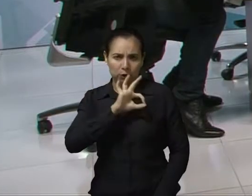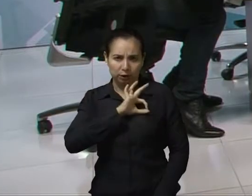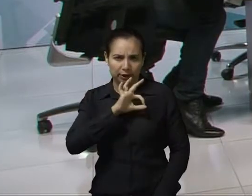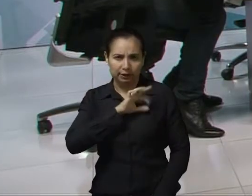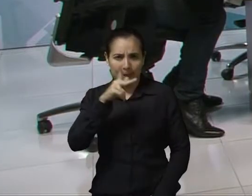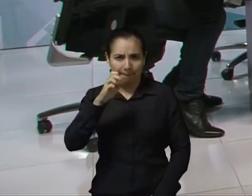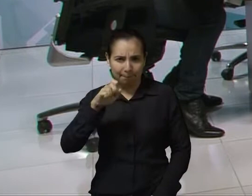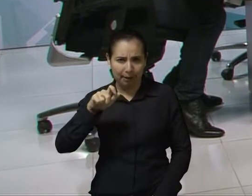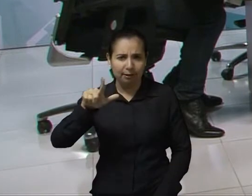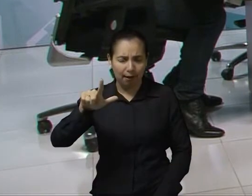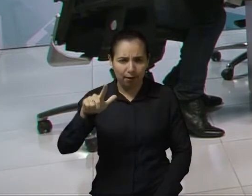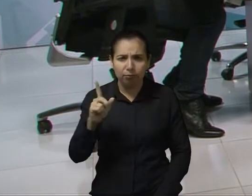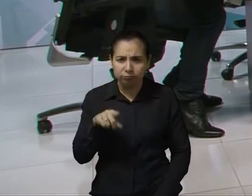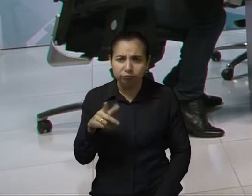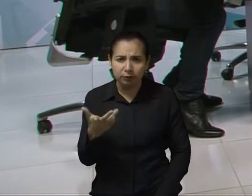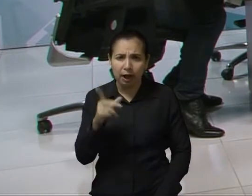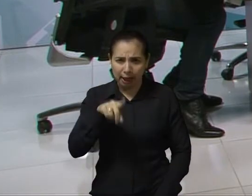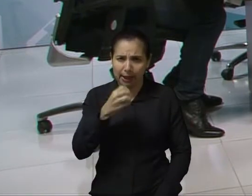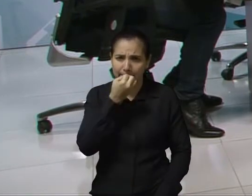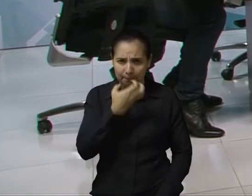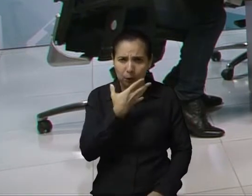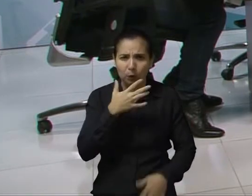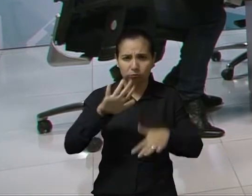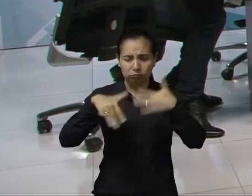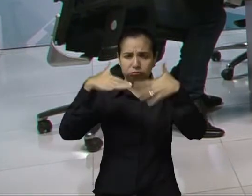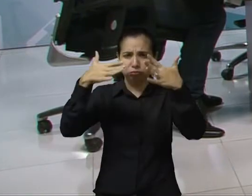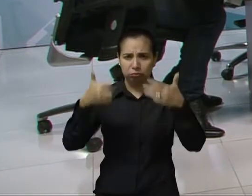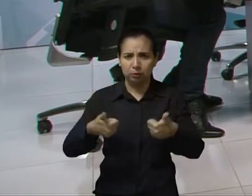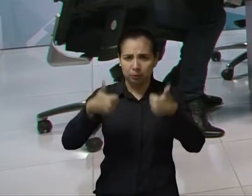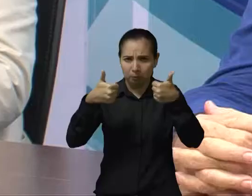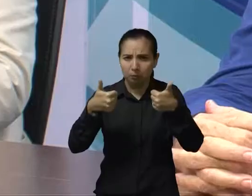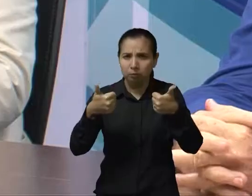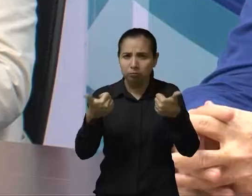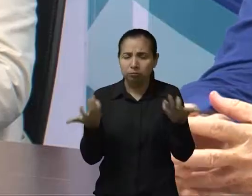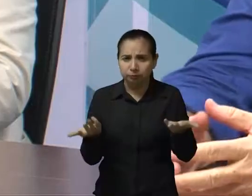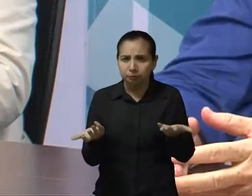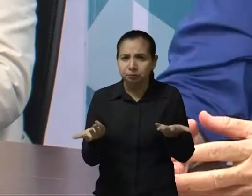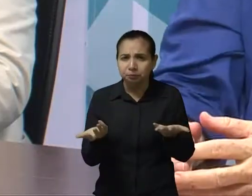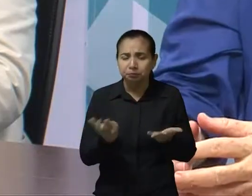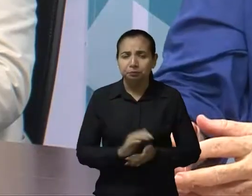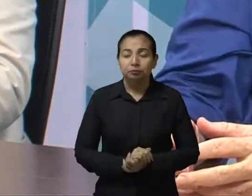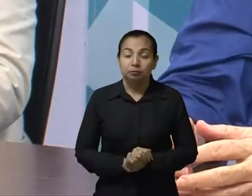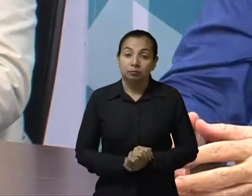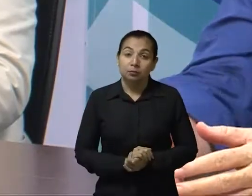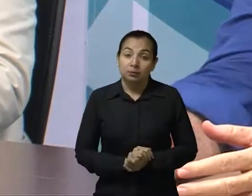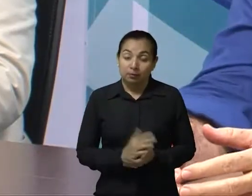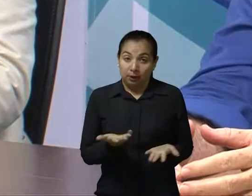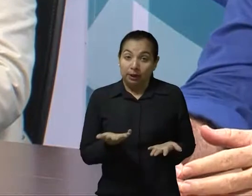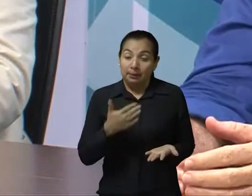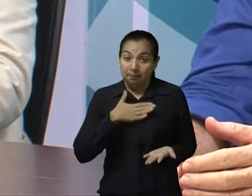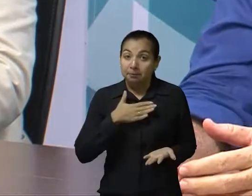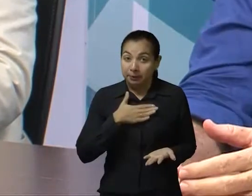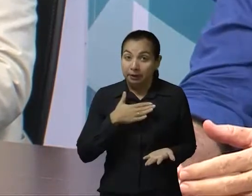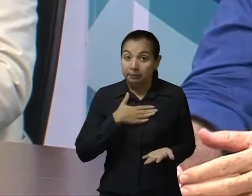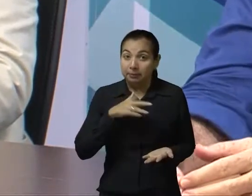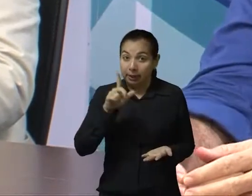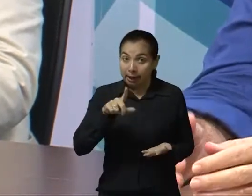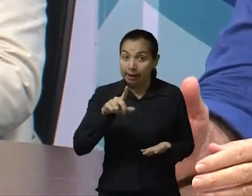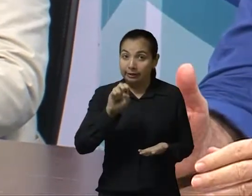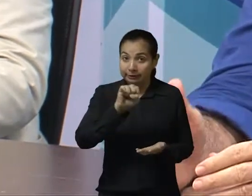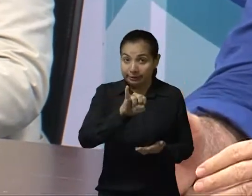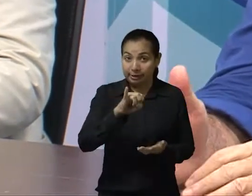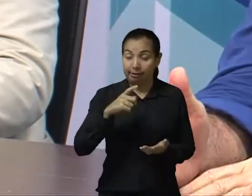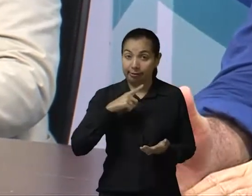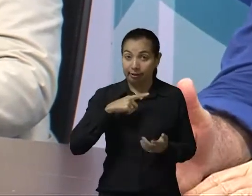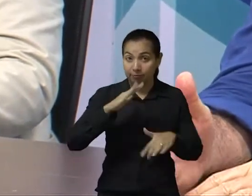percepção? Isso é um avanço também nessa nova ordem? Para mim, ele se tornaria um avanço